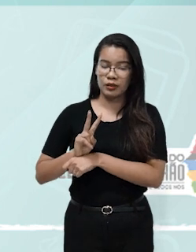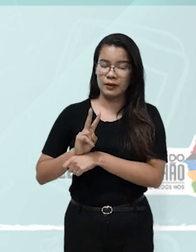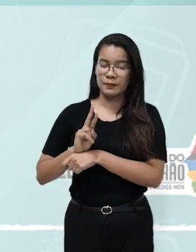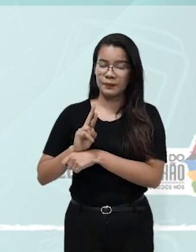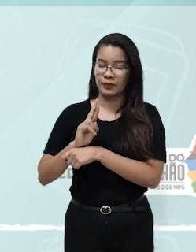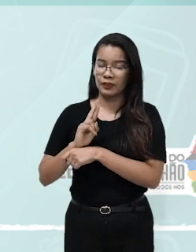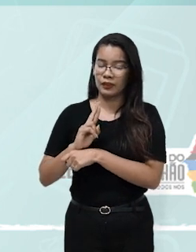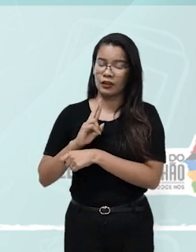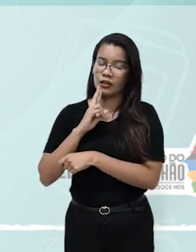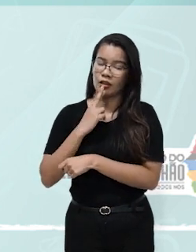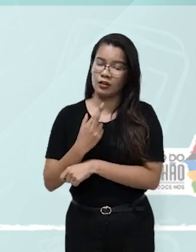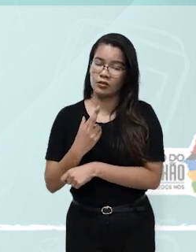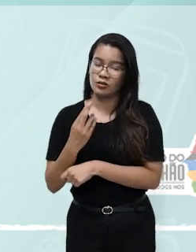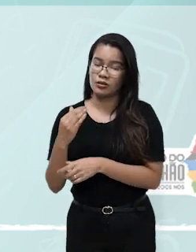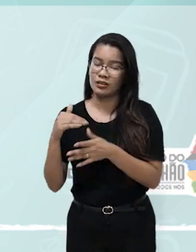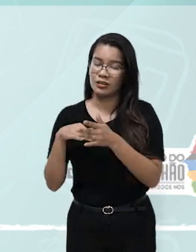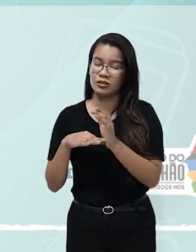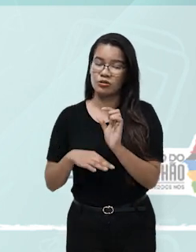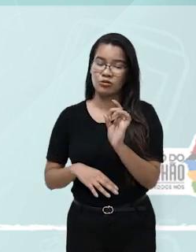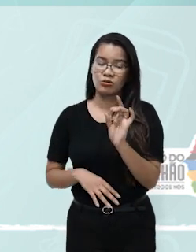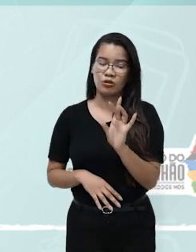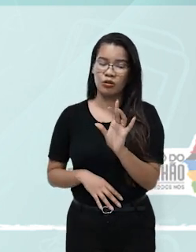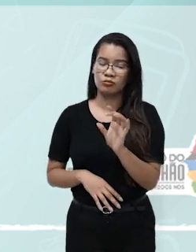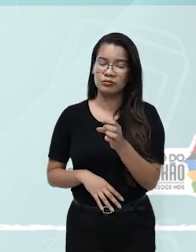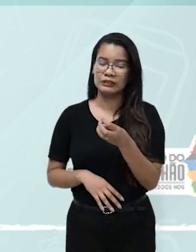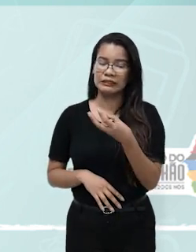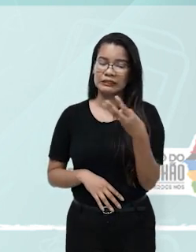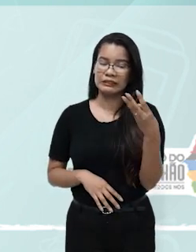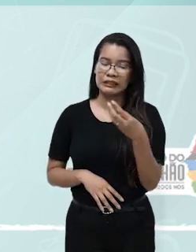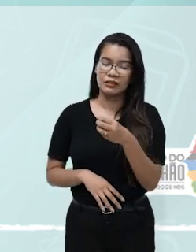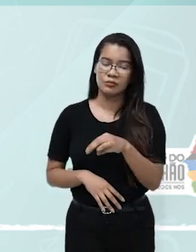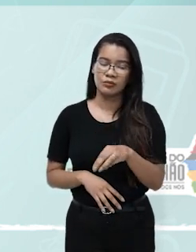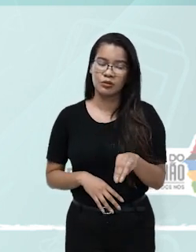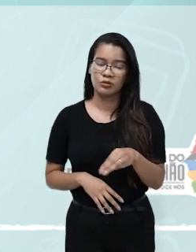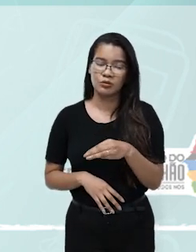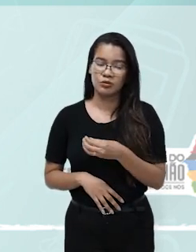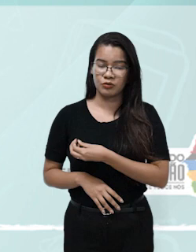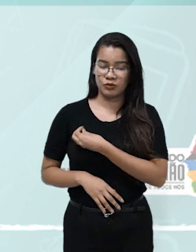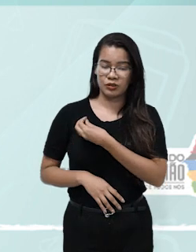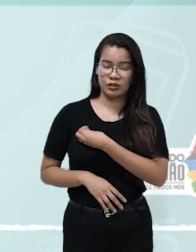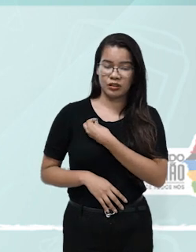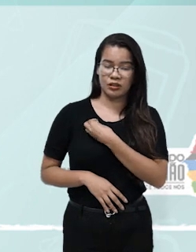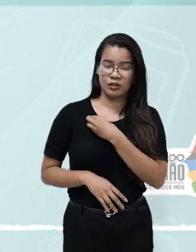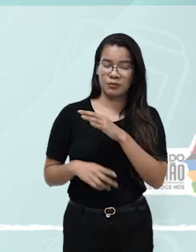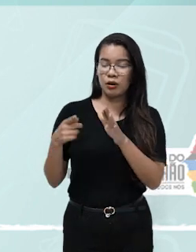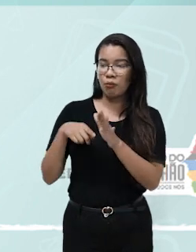pergunta desesperado: Doutor, o que o senhor pode fazer por mim? E o médico responde: um miojo.